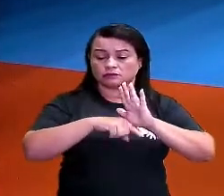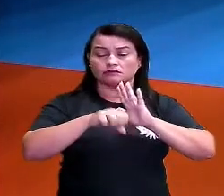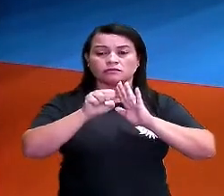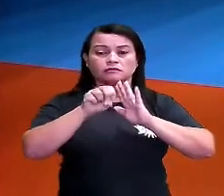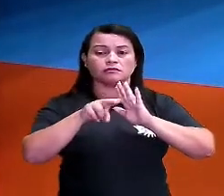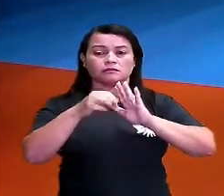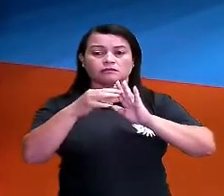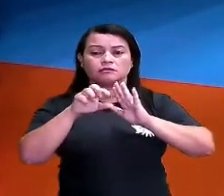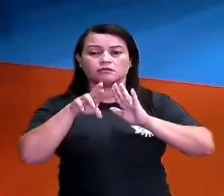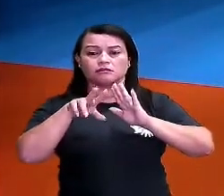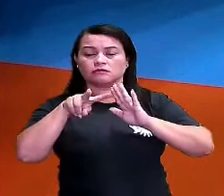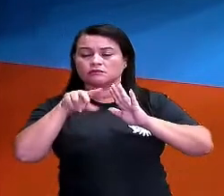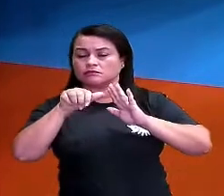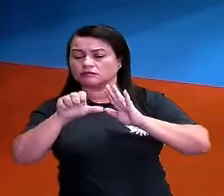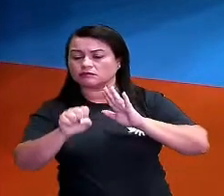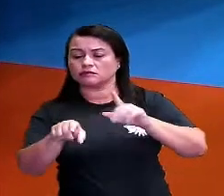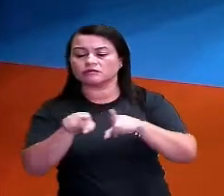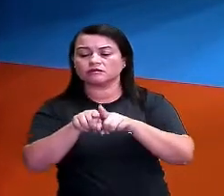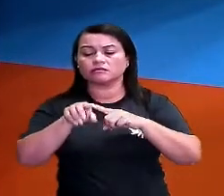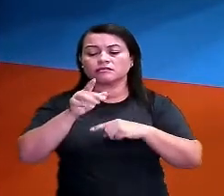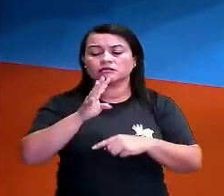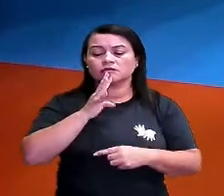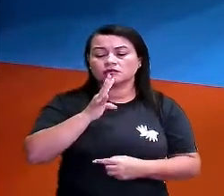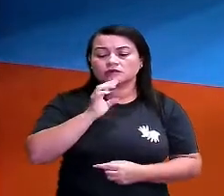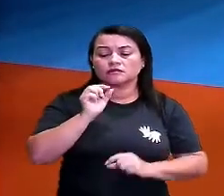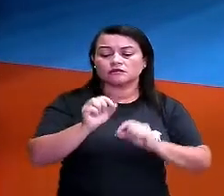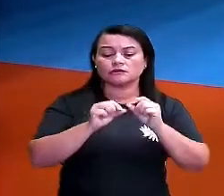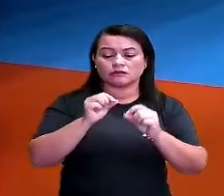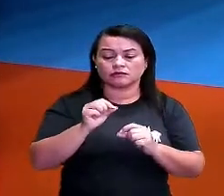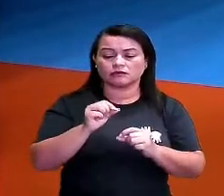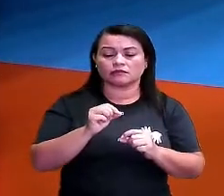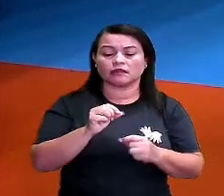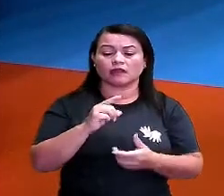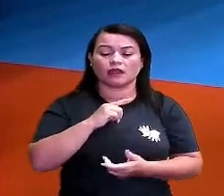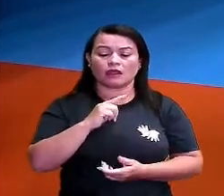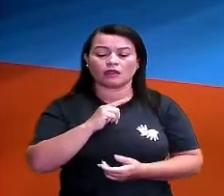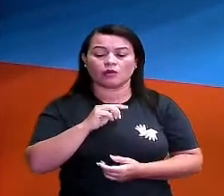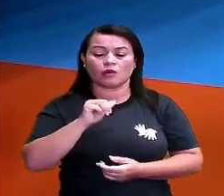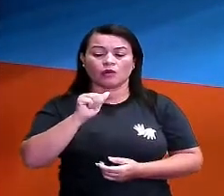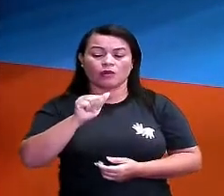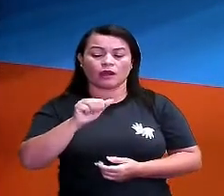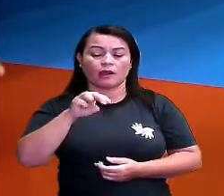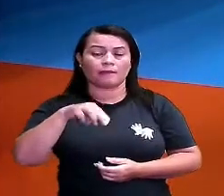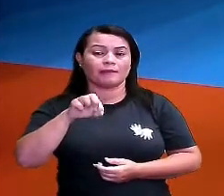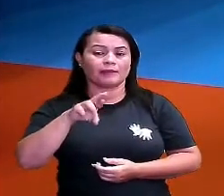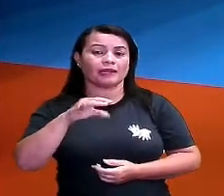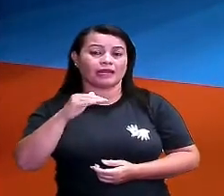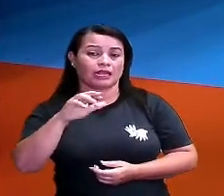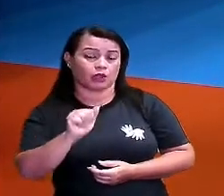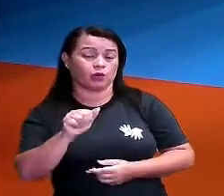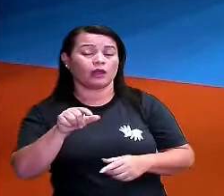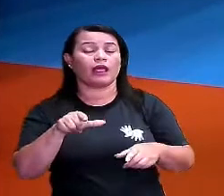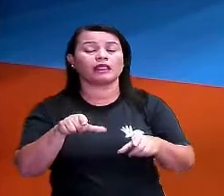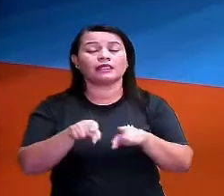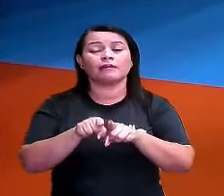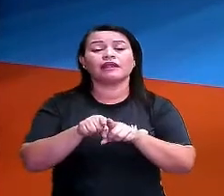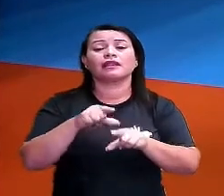estimativas também é conhecido por algoritmo americano e está relacionado à ideia de repartir